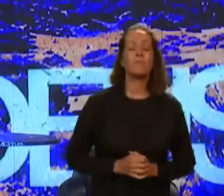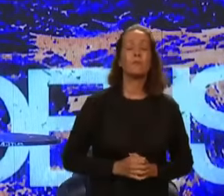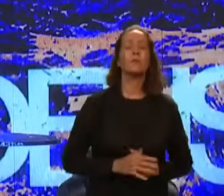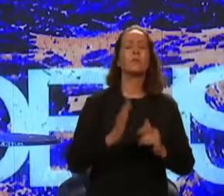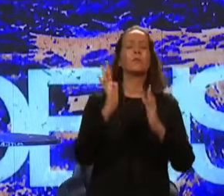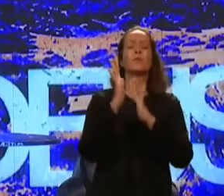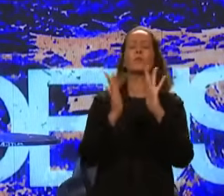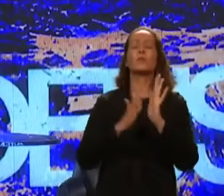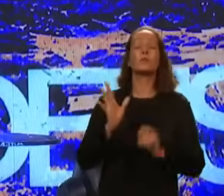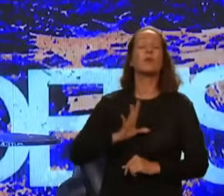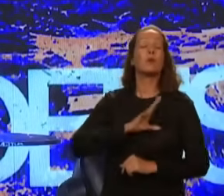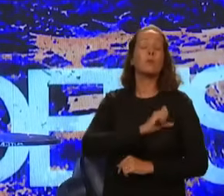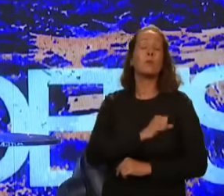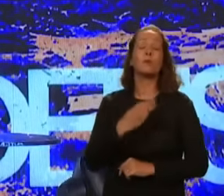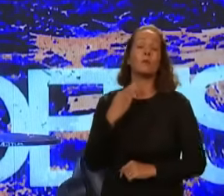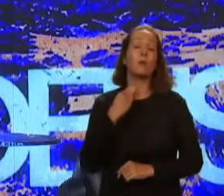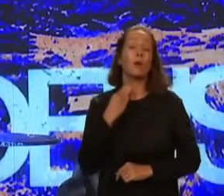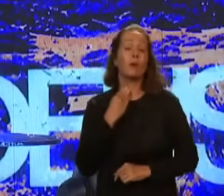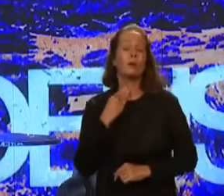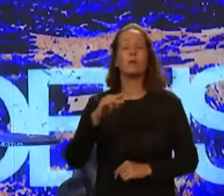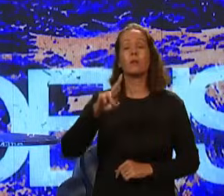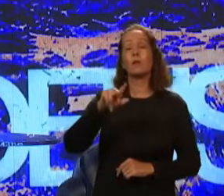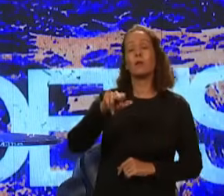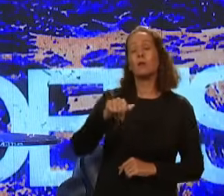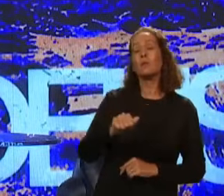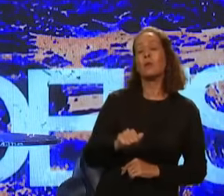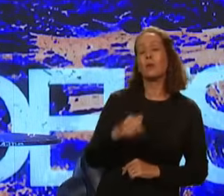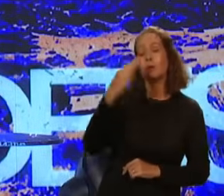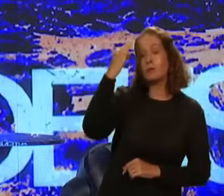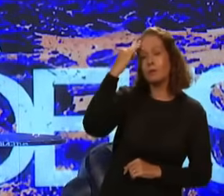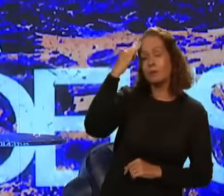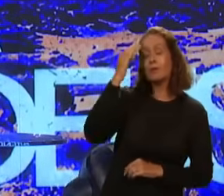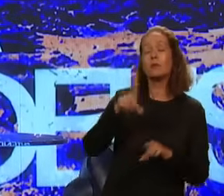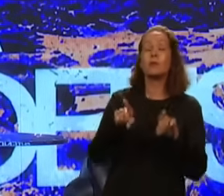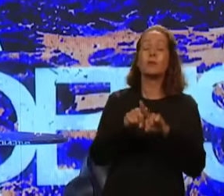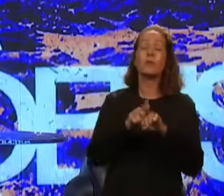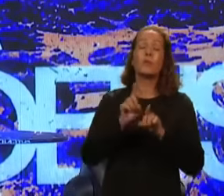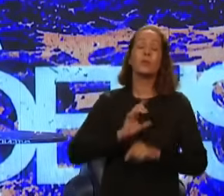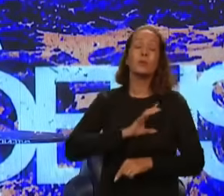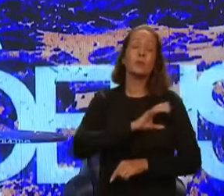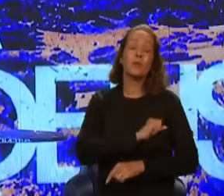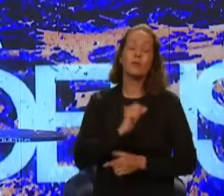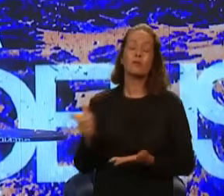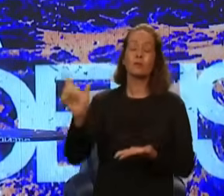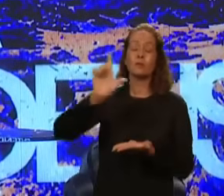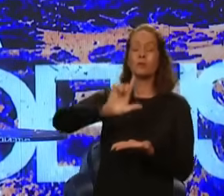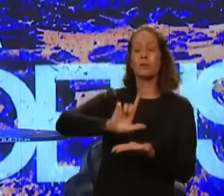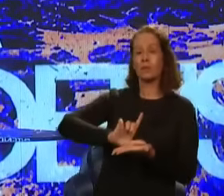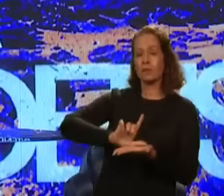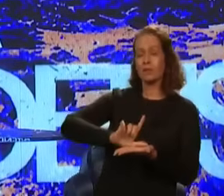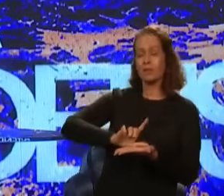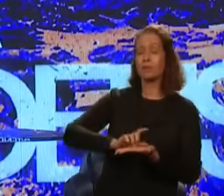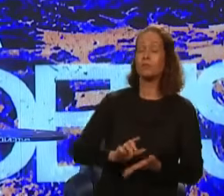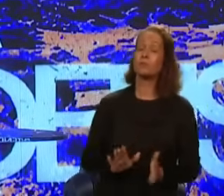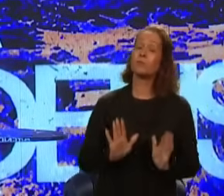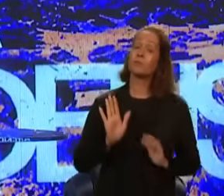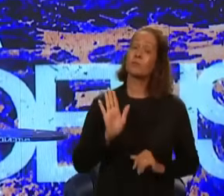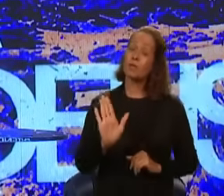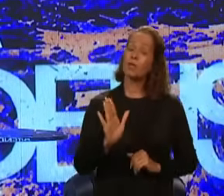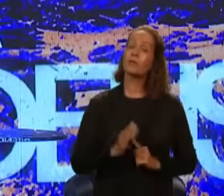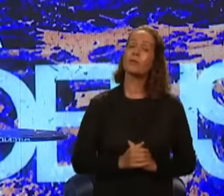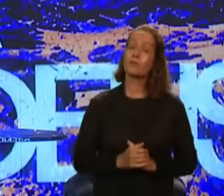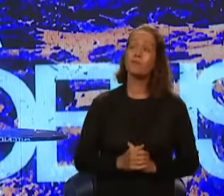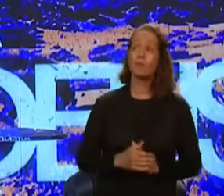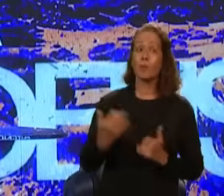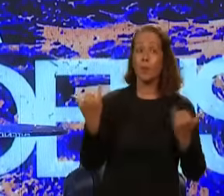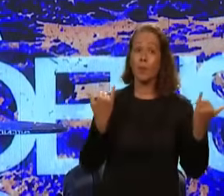Jesus amava Marta, a irmã dela, e amava a Lázaro. No entanto, quando